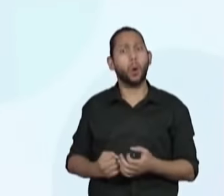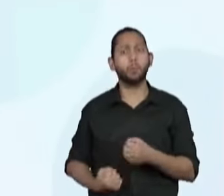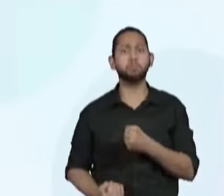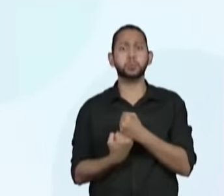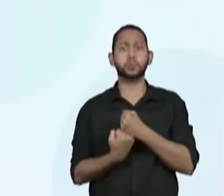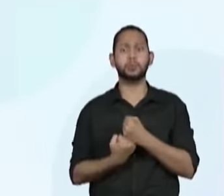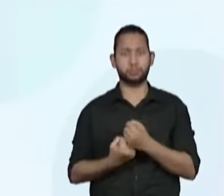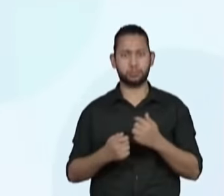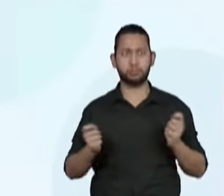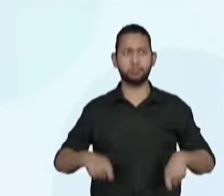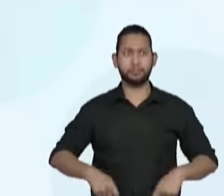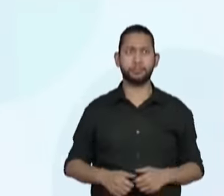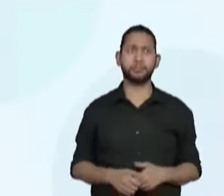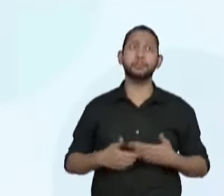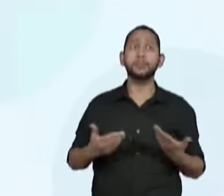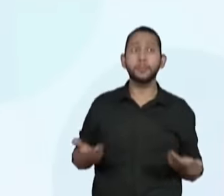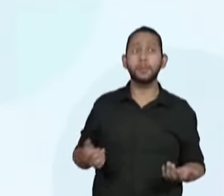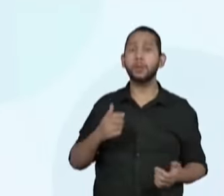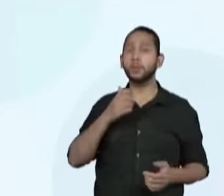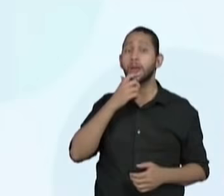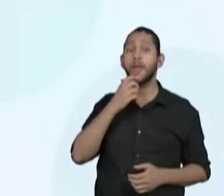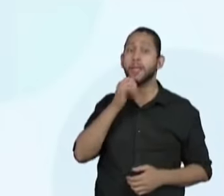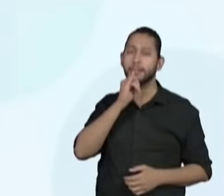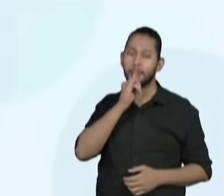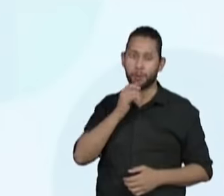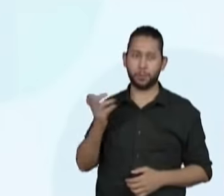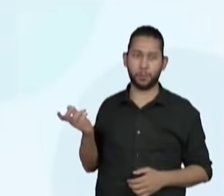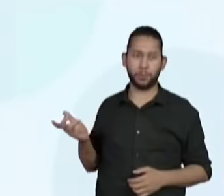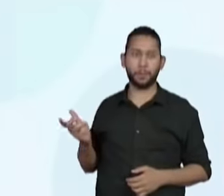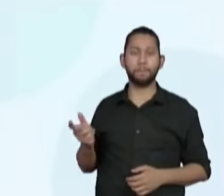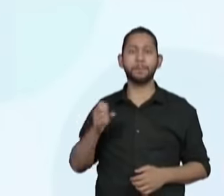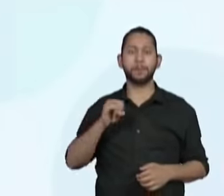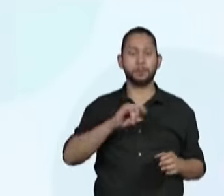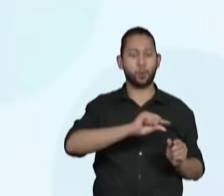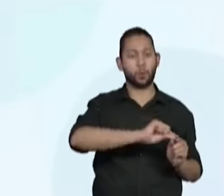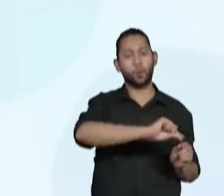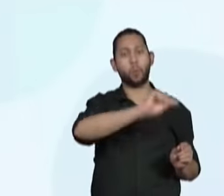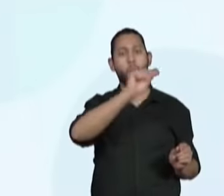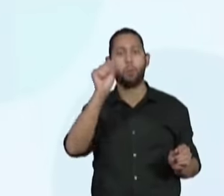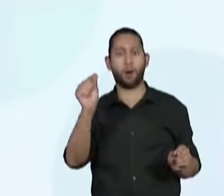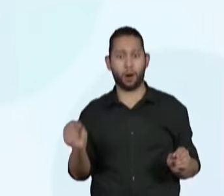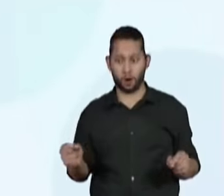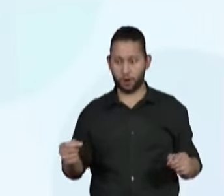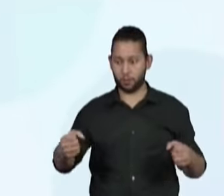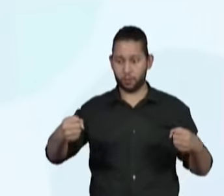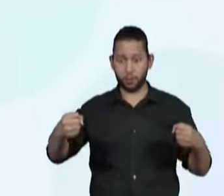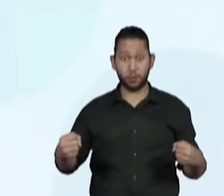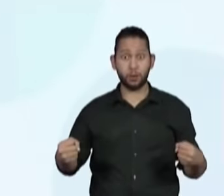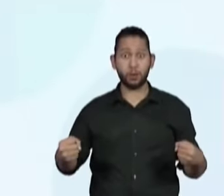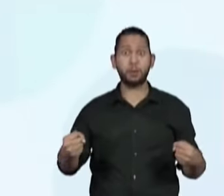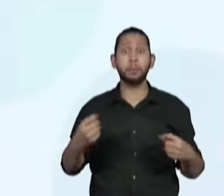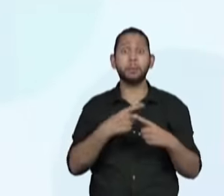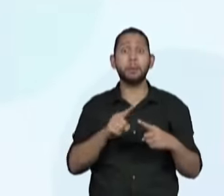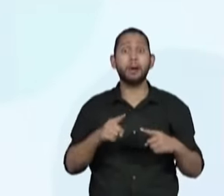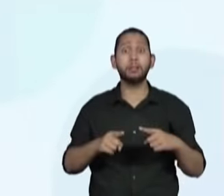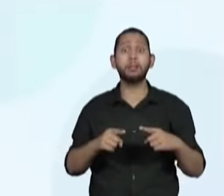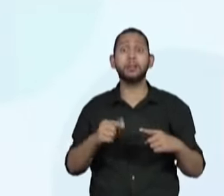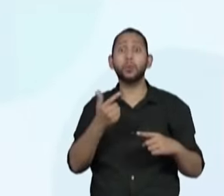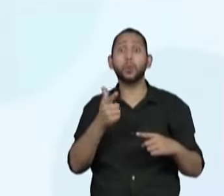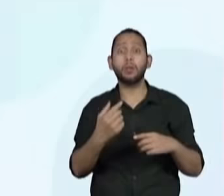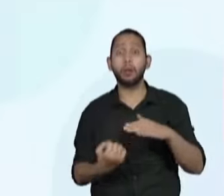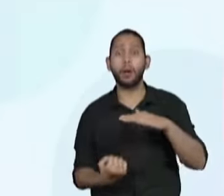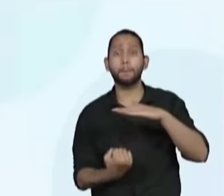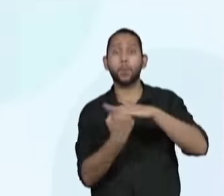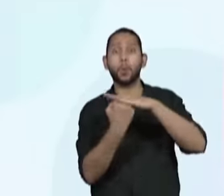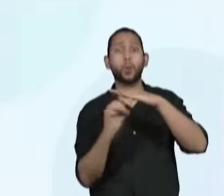tá? Que é justamente, né, um exemplo quando a gente tem um arco, né, onde ele não tem nenhum ponto de apoio, o ponto de